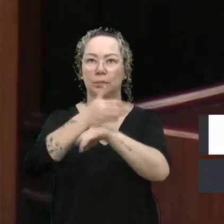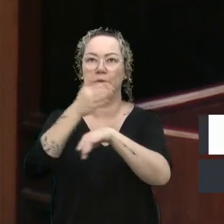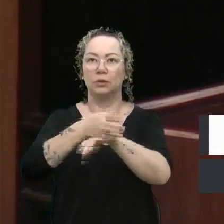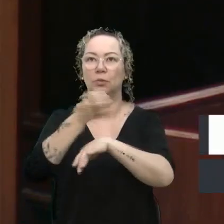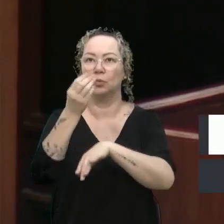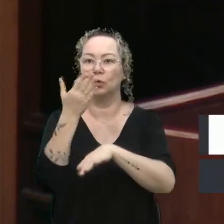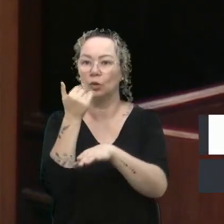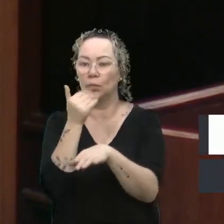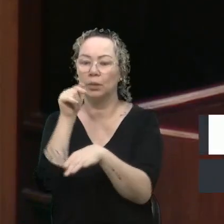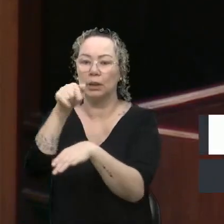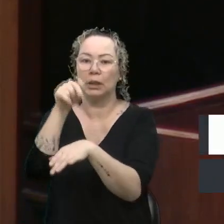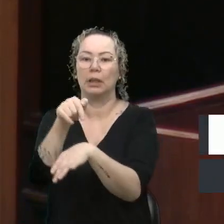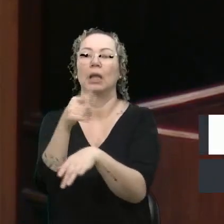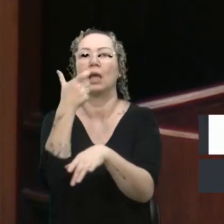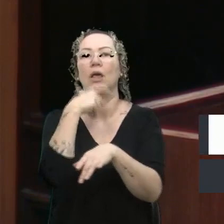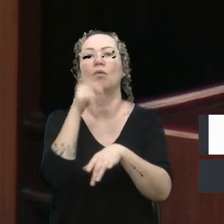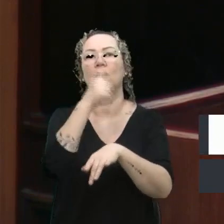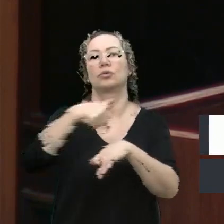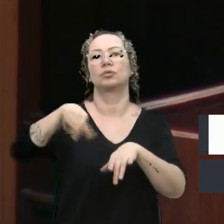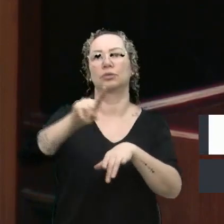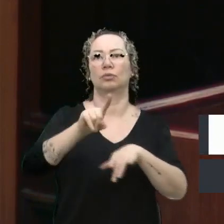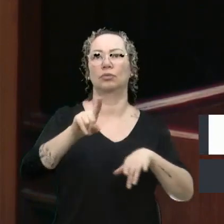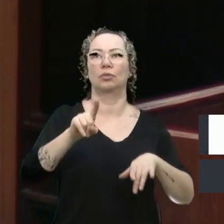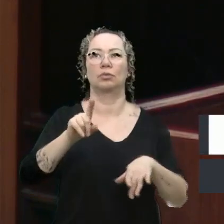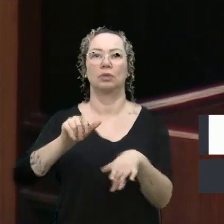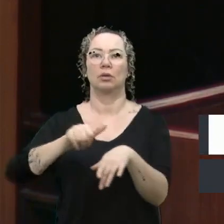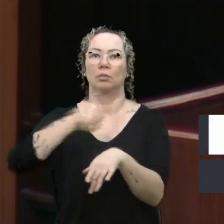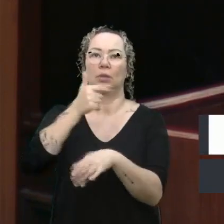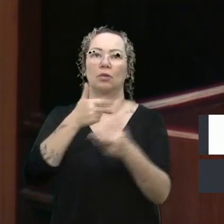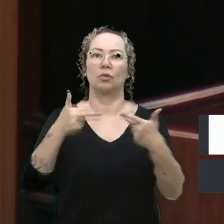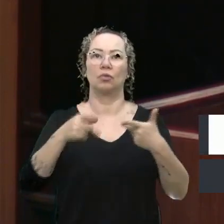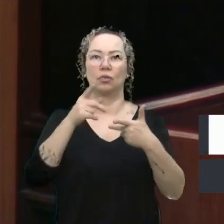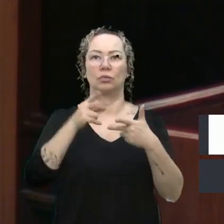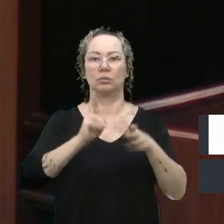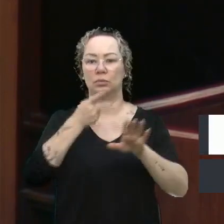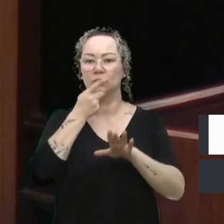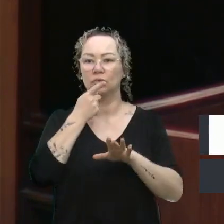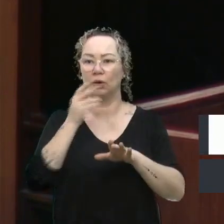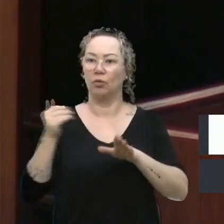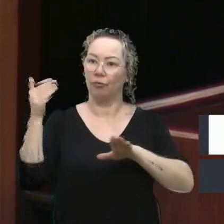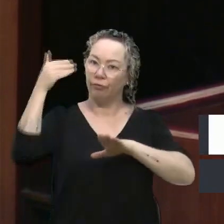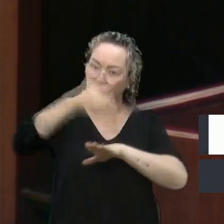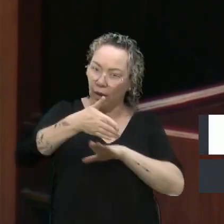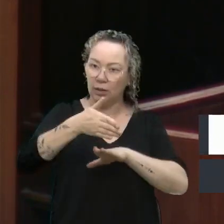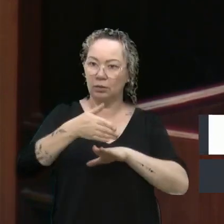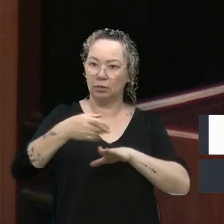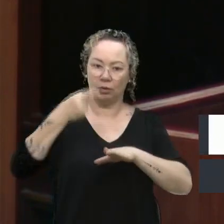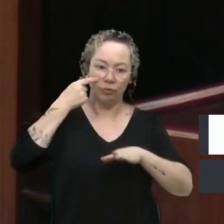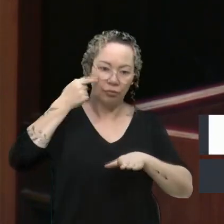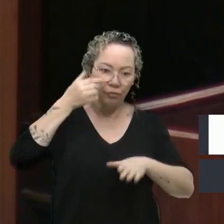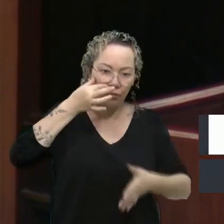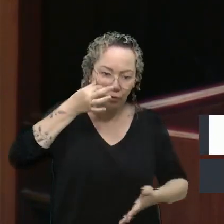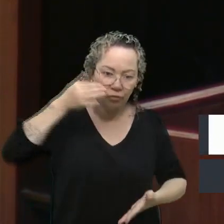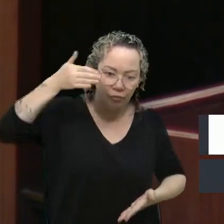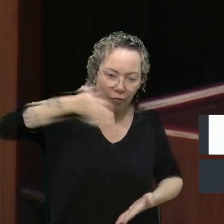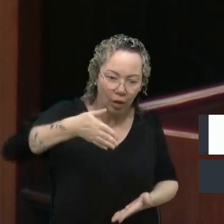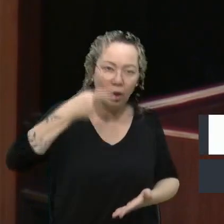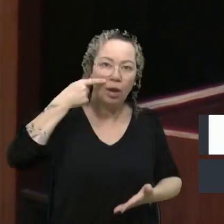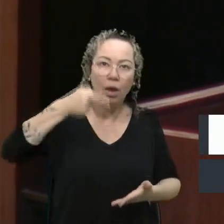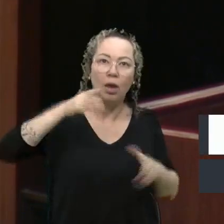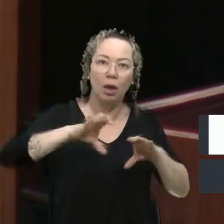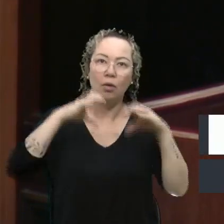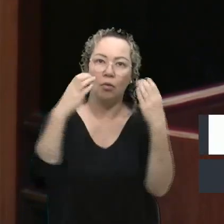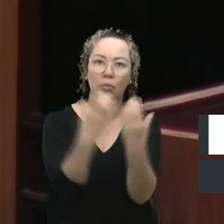jantes. Acho que a gente, nada melhor do que, como sempre digo, ir a campo, né? A gente ir até a comunidade, eles vieram